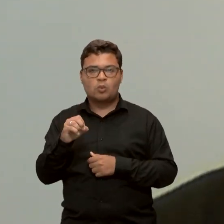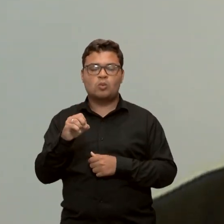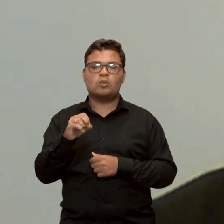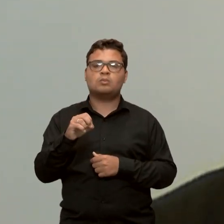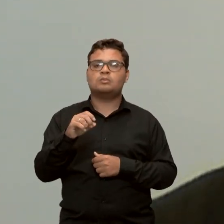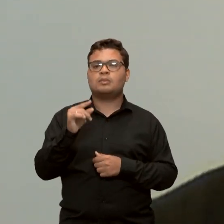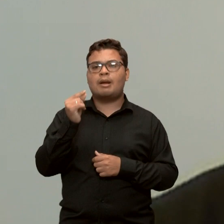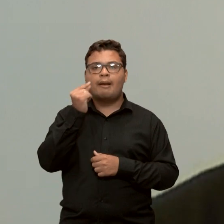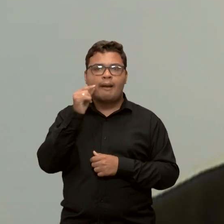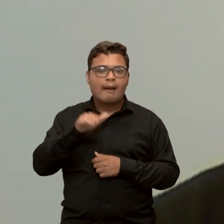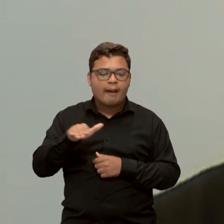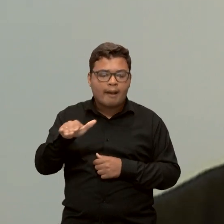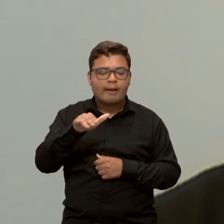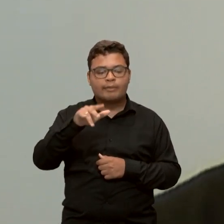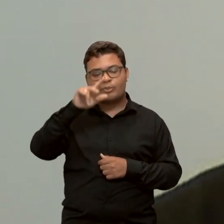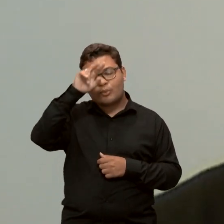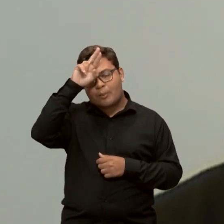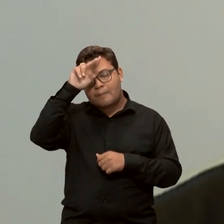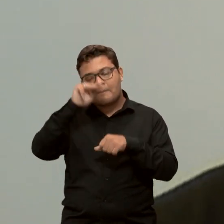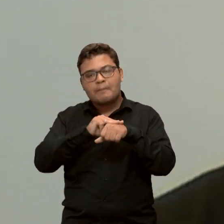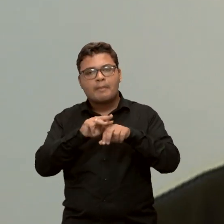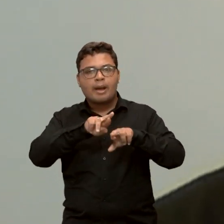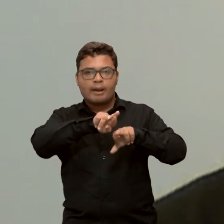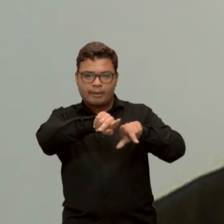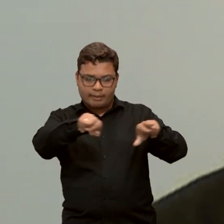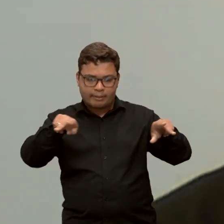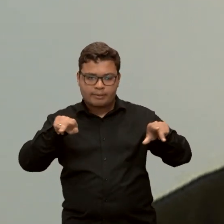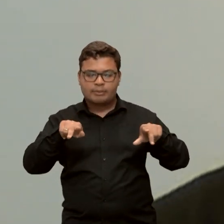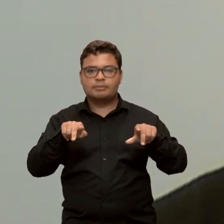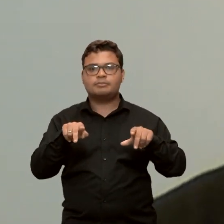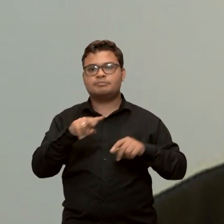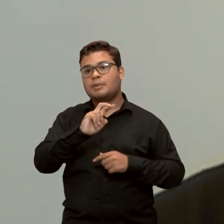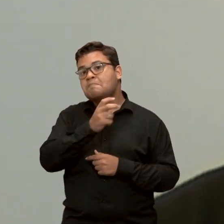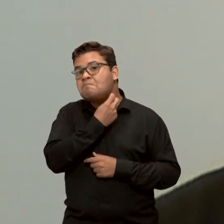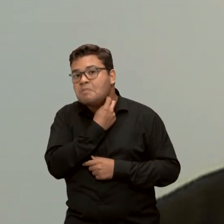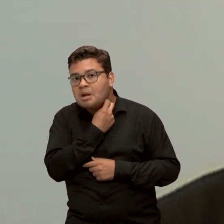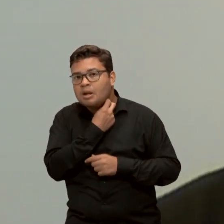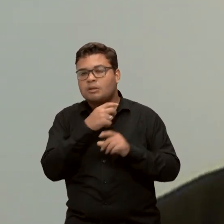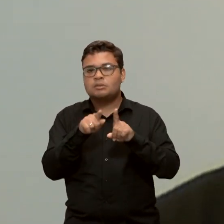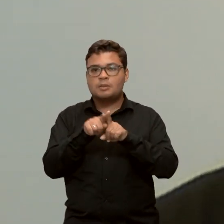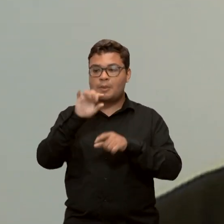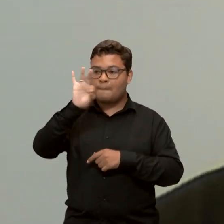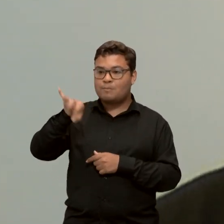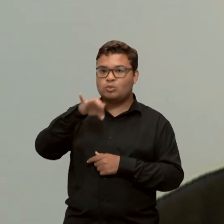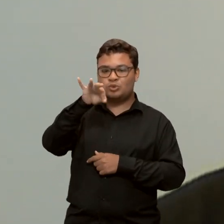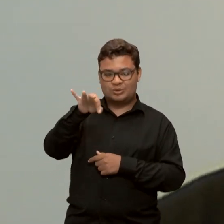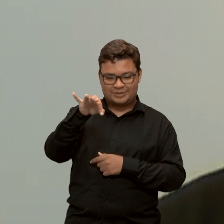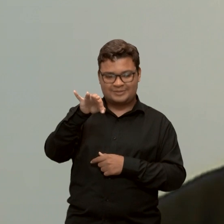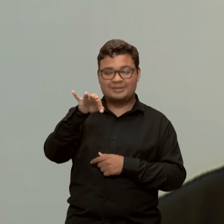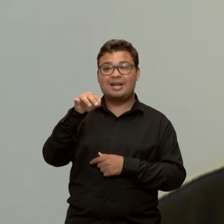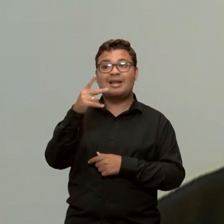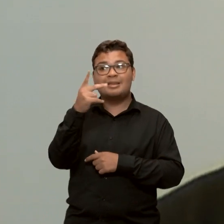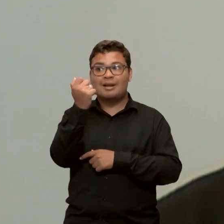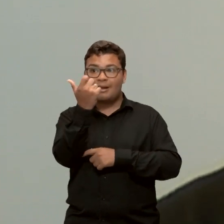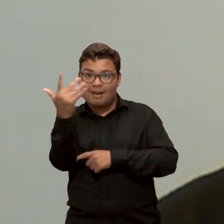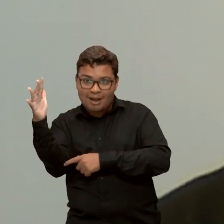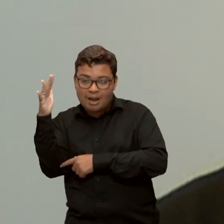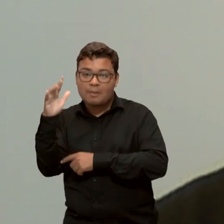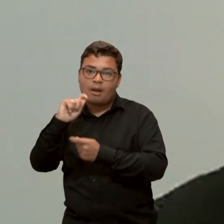se adaptaram ao meio urbano. Podemos citar os pombos, morcegos, nós podemos citar